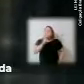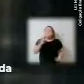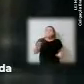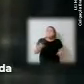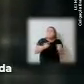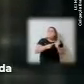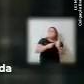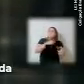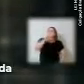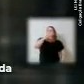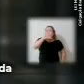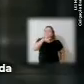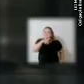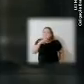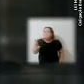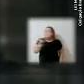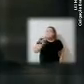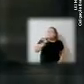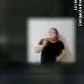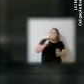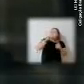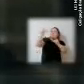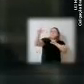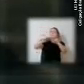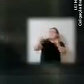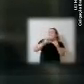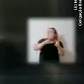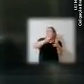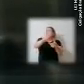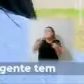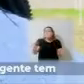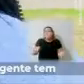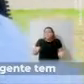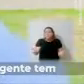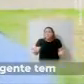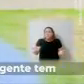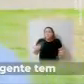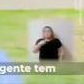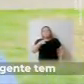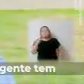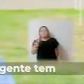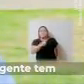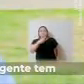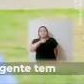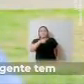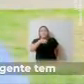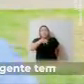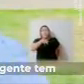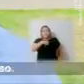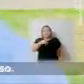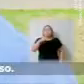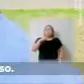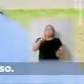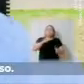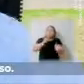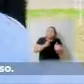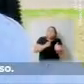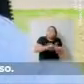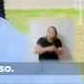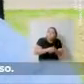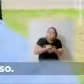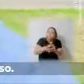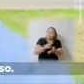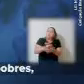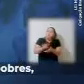credibilidade, com a imagem arranhada E exposta nos noticiários mundo afora? Para nós que somos brasileiros A sensação que a gente tem É de que tem